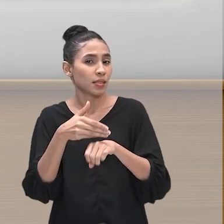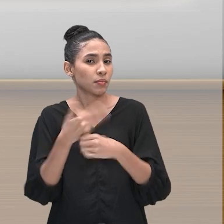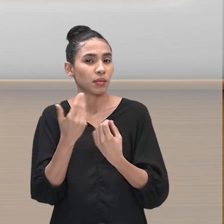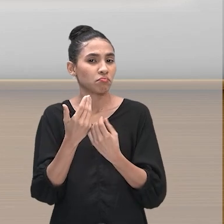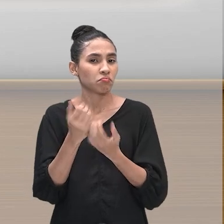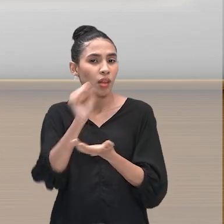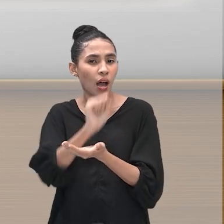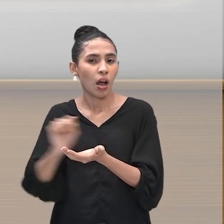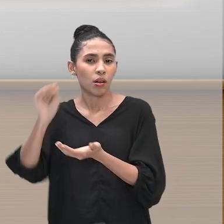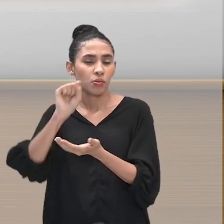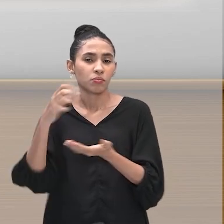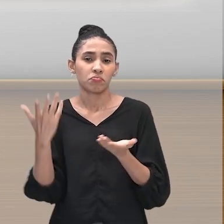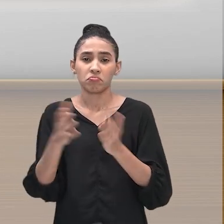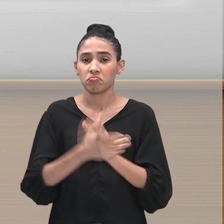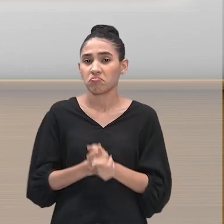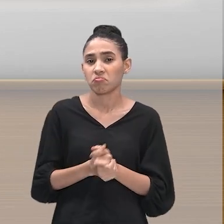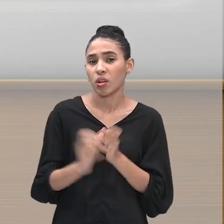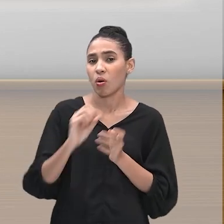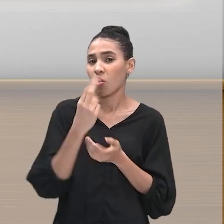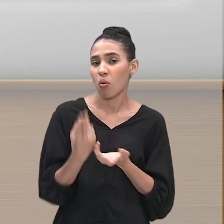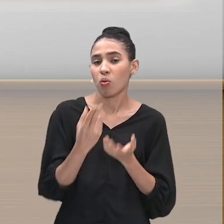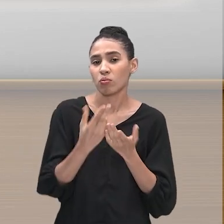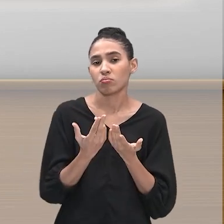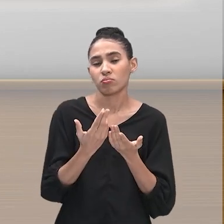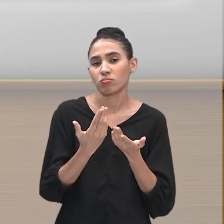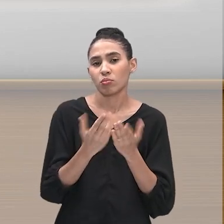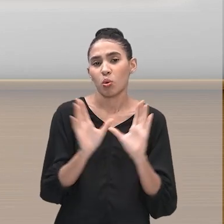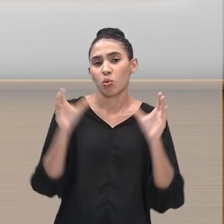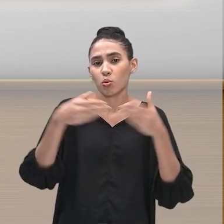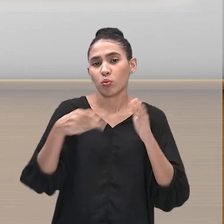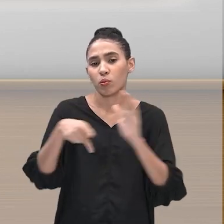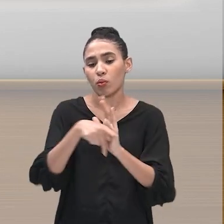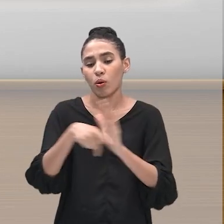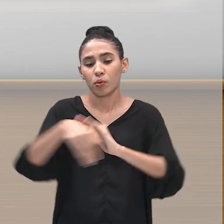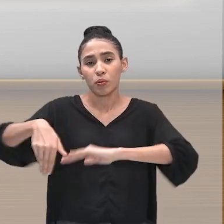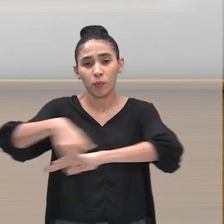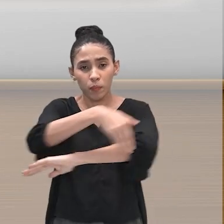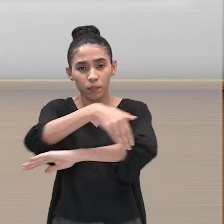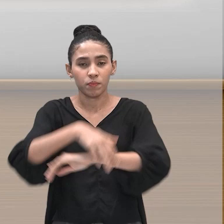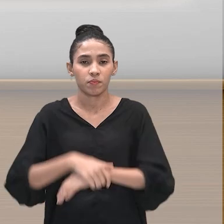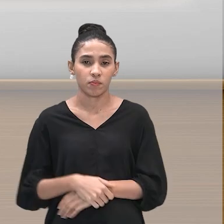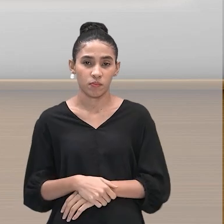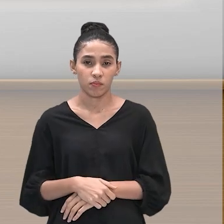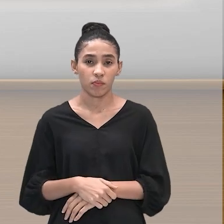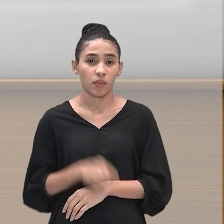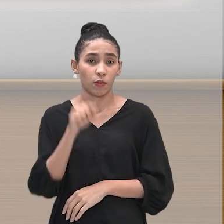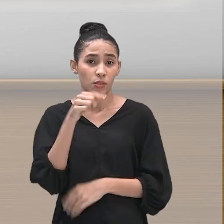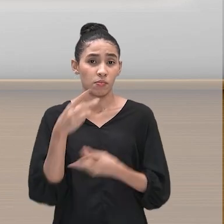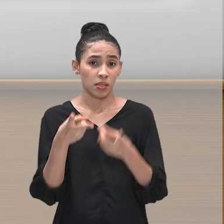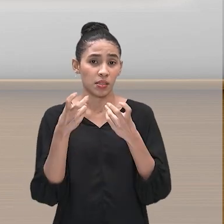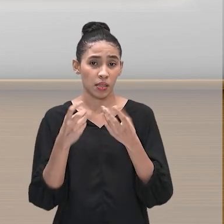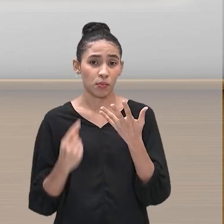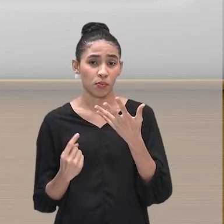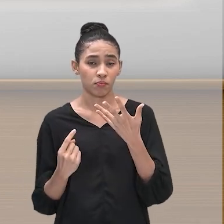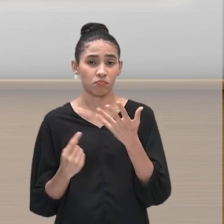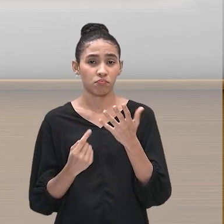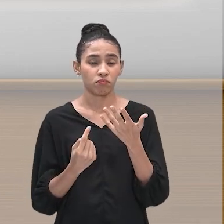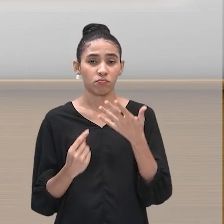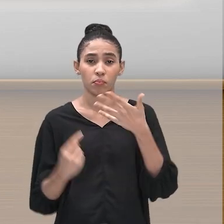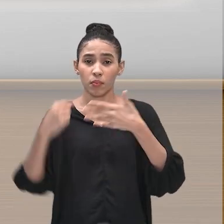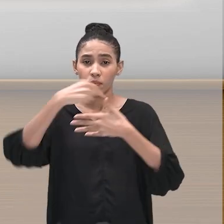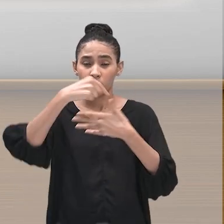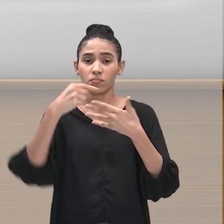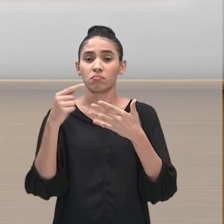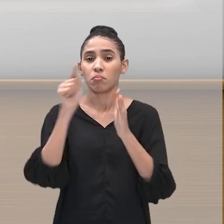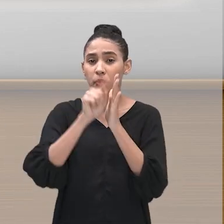associação? Ou participa de algum time aí do seu bairro? Né? Vejam que são perguntas, né? Aqui no nosso quadro nós